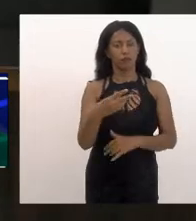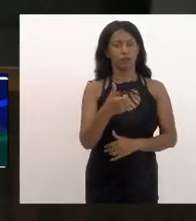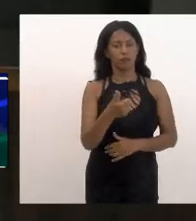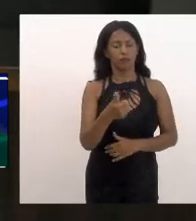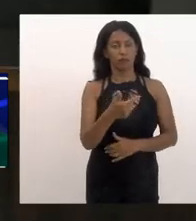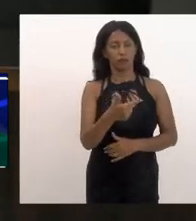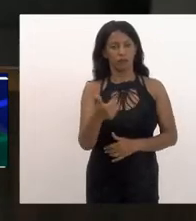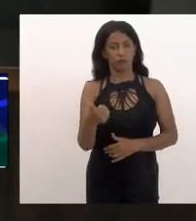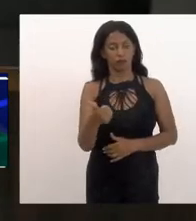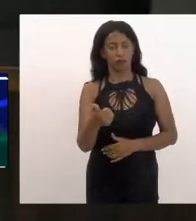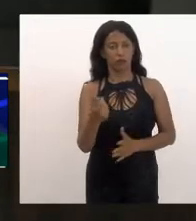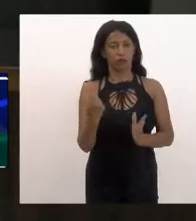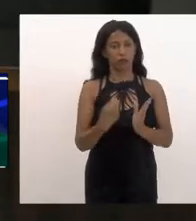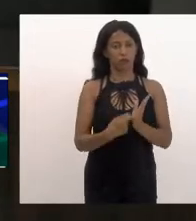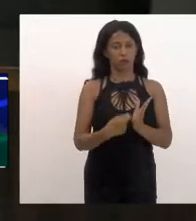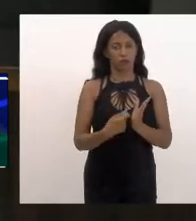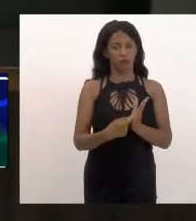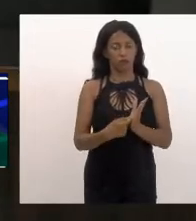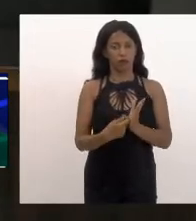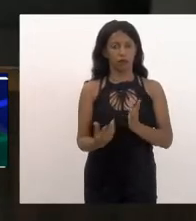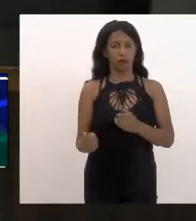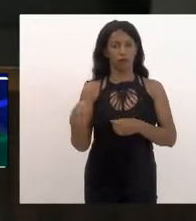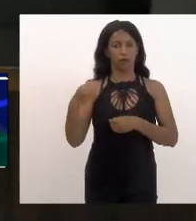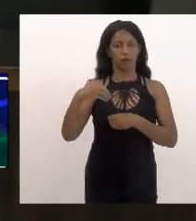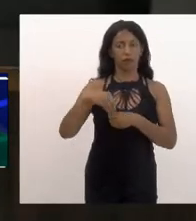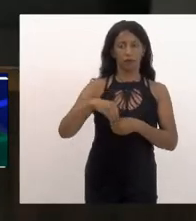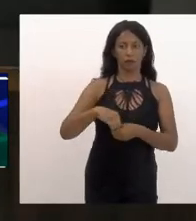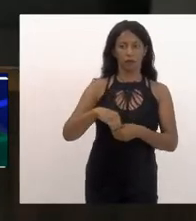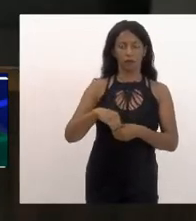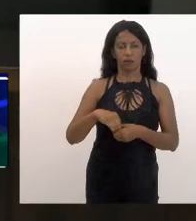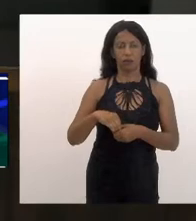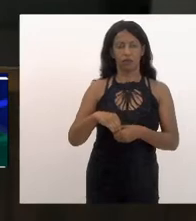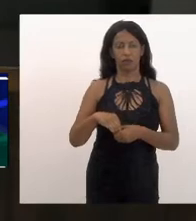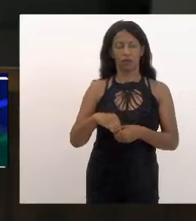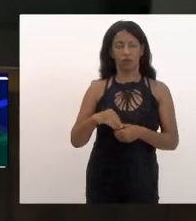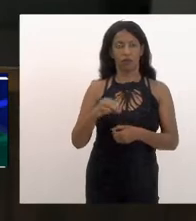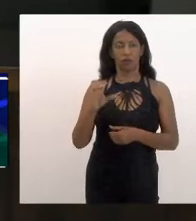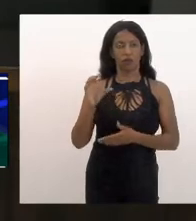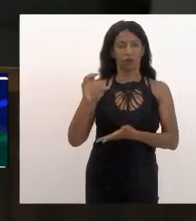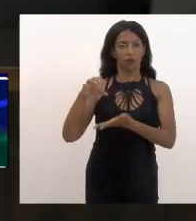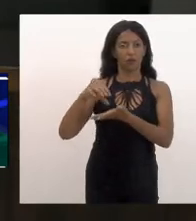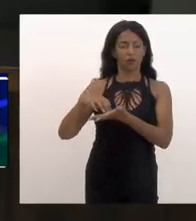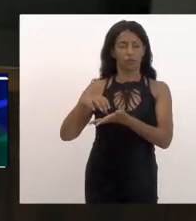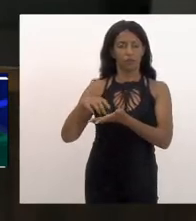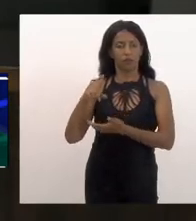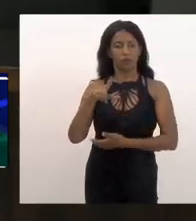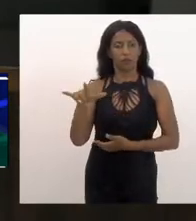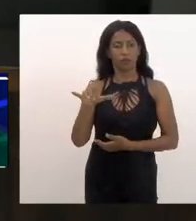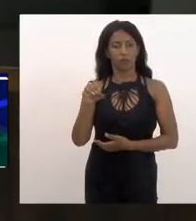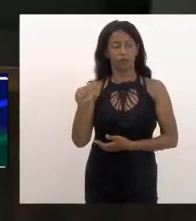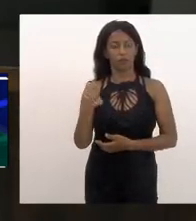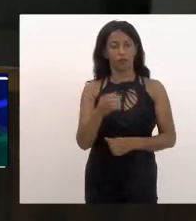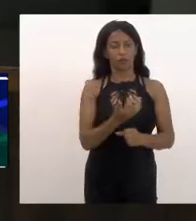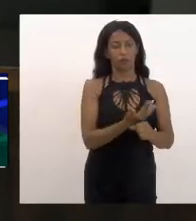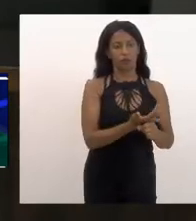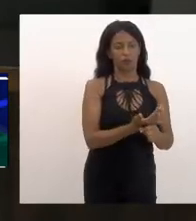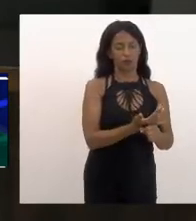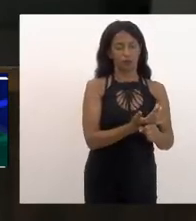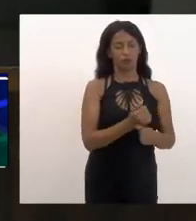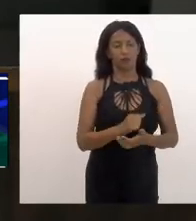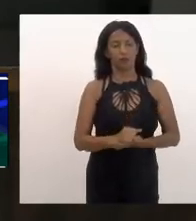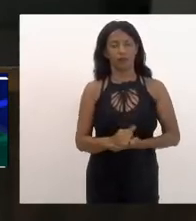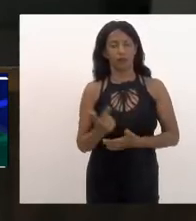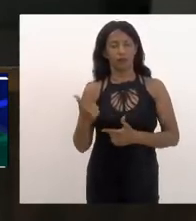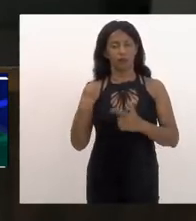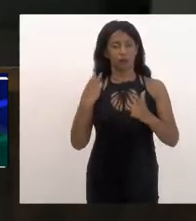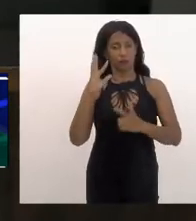de 21, que determina e promove a incorporação da Fundação Centro Universitário Estadual da Zona Oeste pela Fundação Universidade do Estado do Rio de Janeiro e da